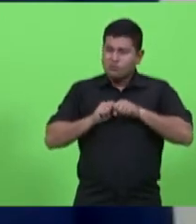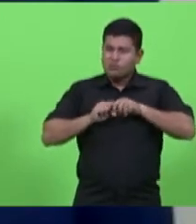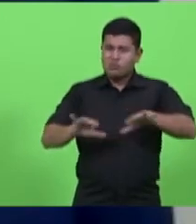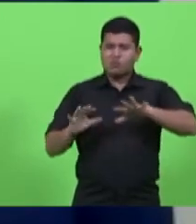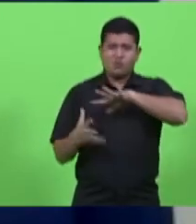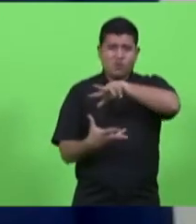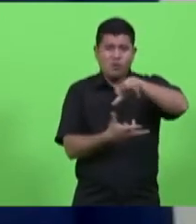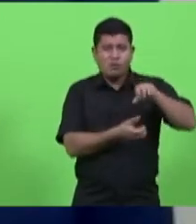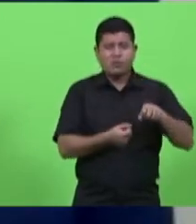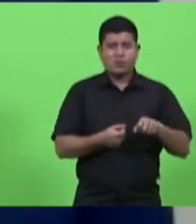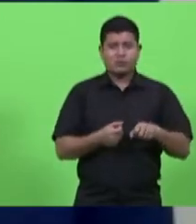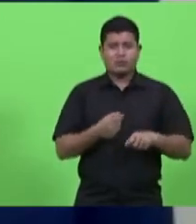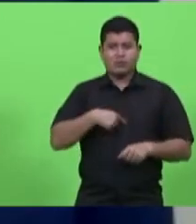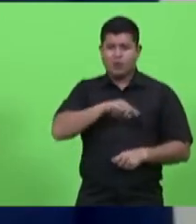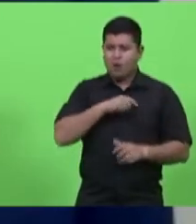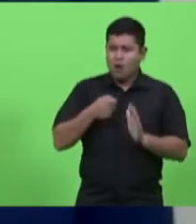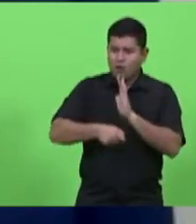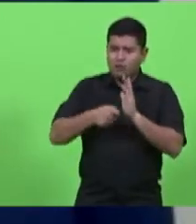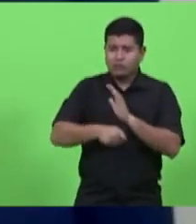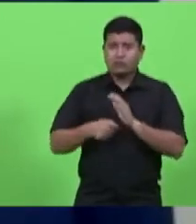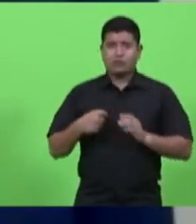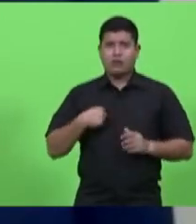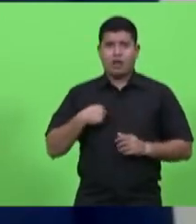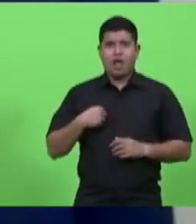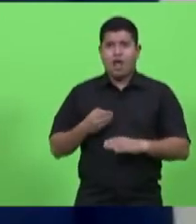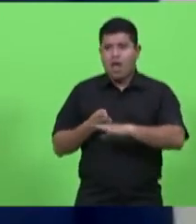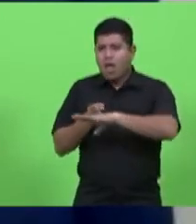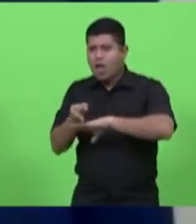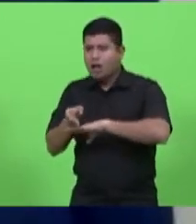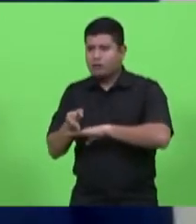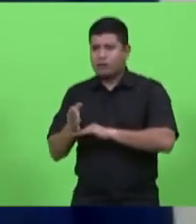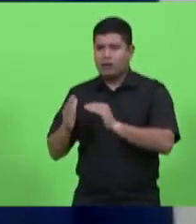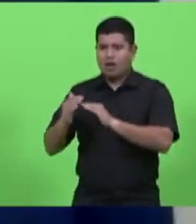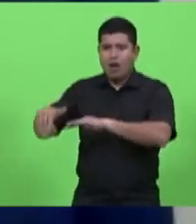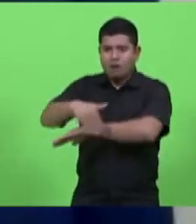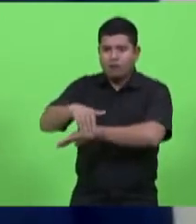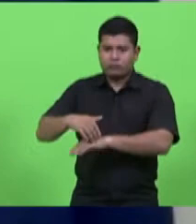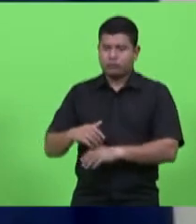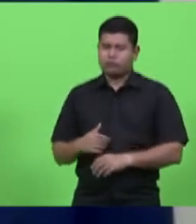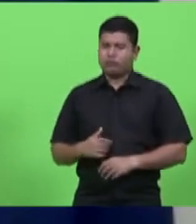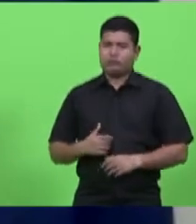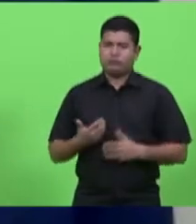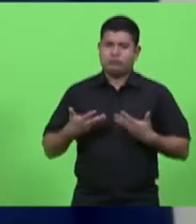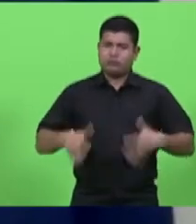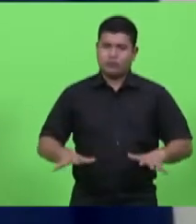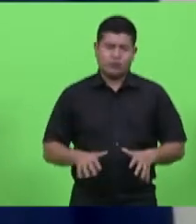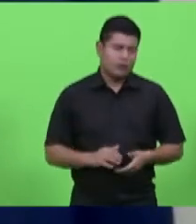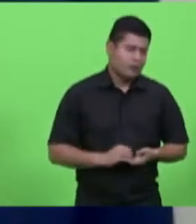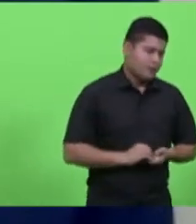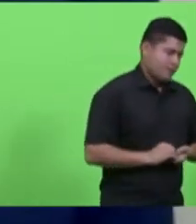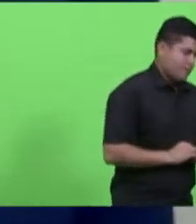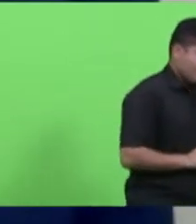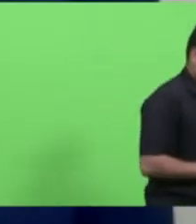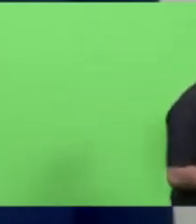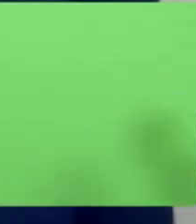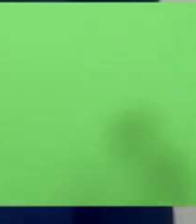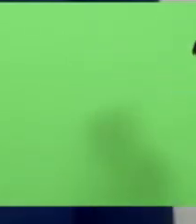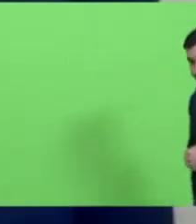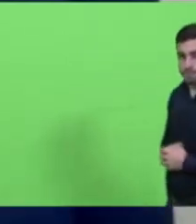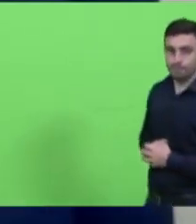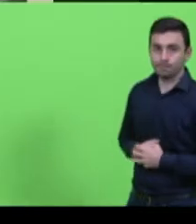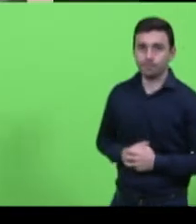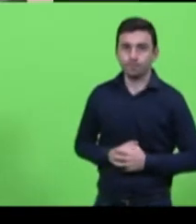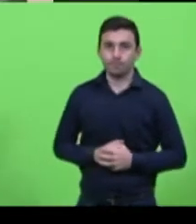invisível, que pode estar em qualquer lugar. Eu não saio mais de casa. Eu não faço mais reunião. Então, senhor presidente, eu vou me abster para não me alongar na minha fala. Muito